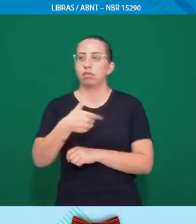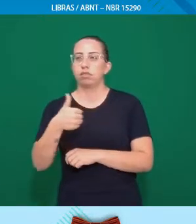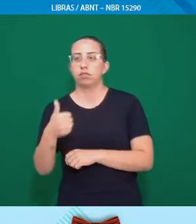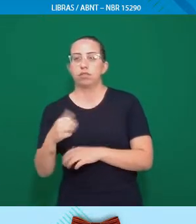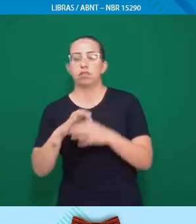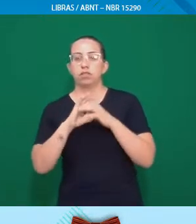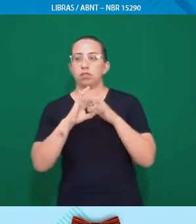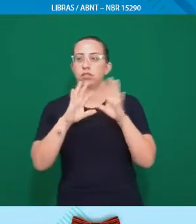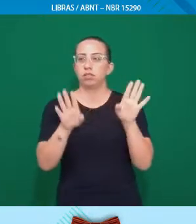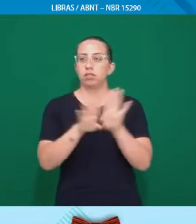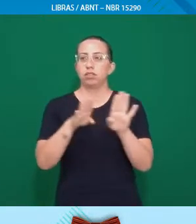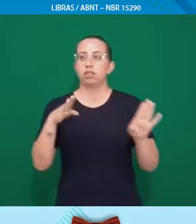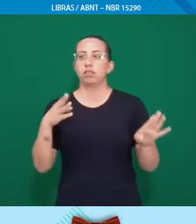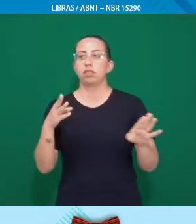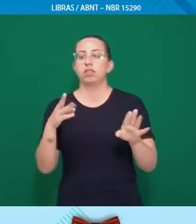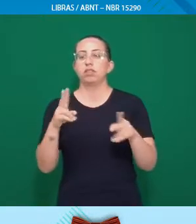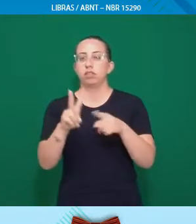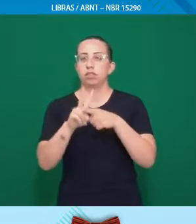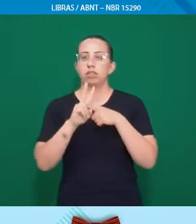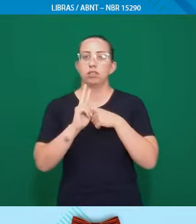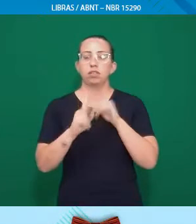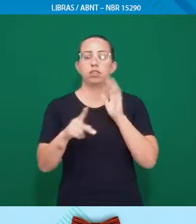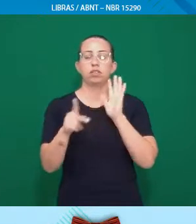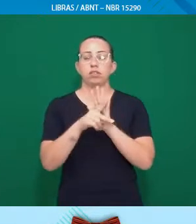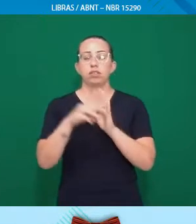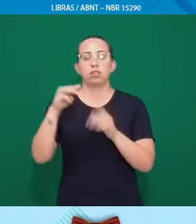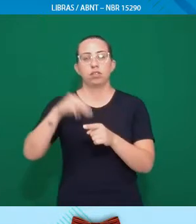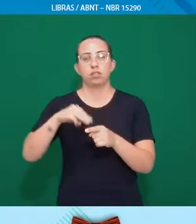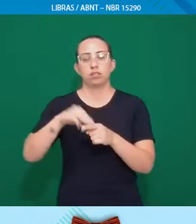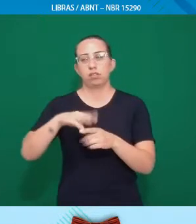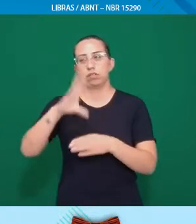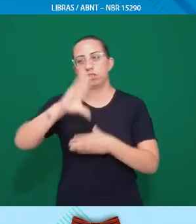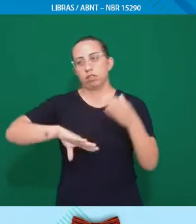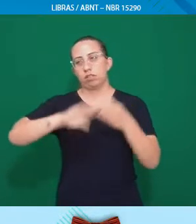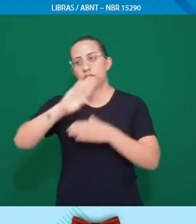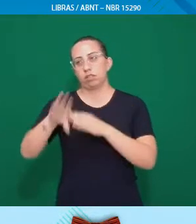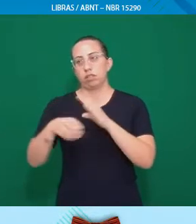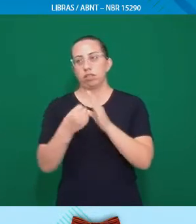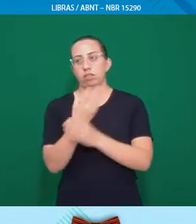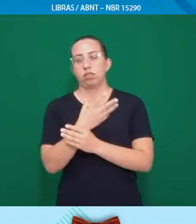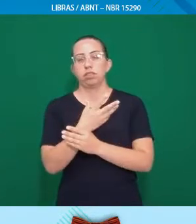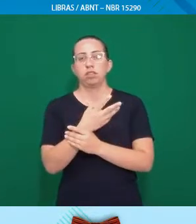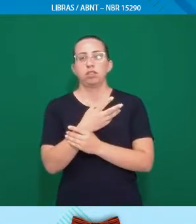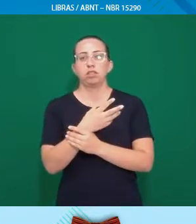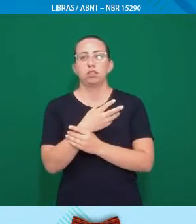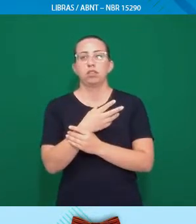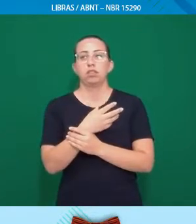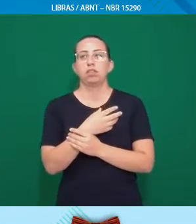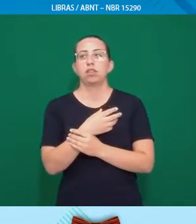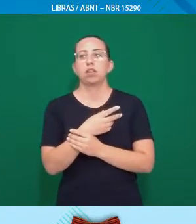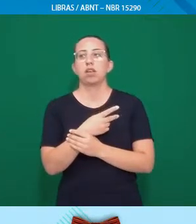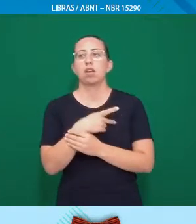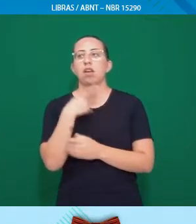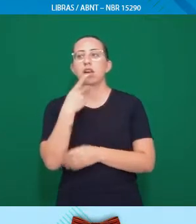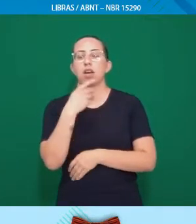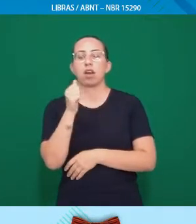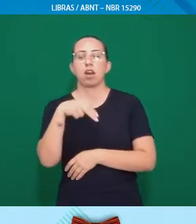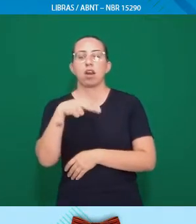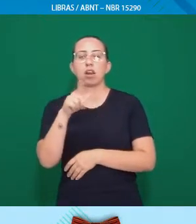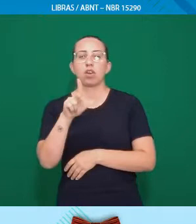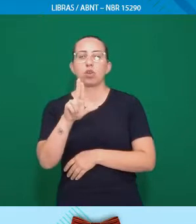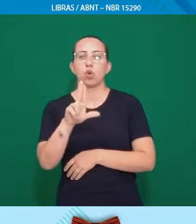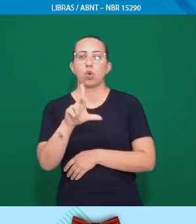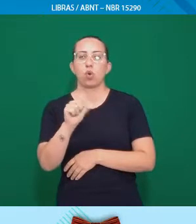que autoriza a abertura de crédito adicional suplementar no orçamento do município e dá outras providências referente a anulação de